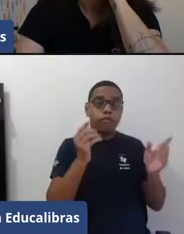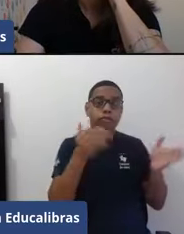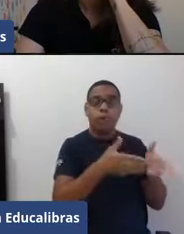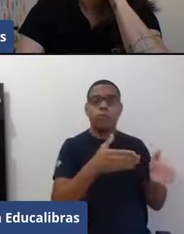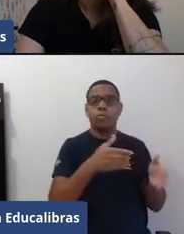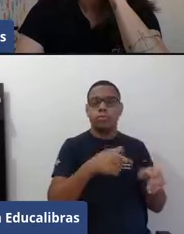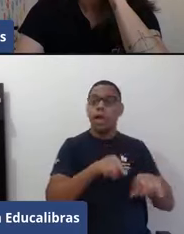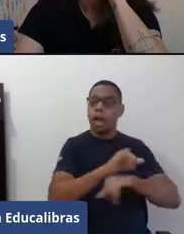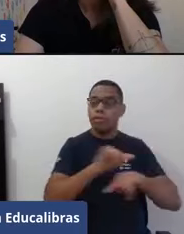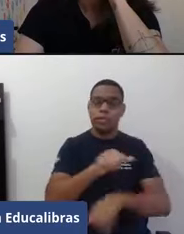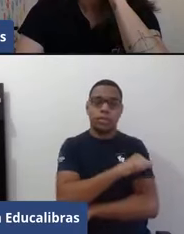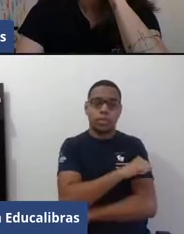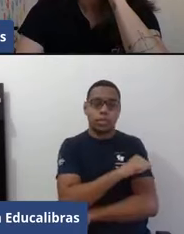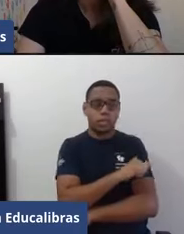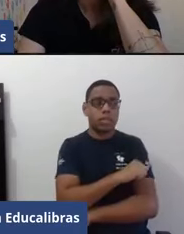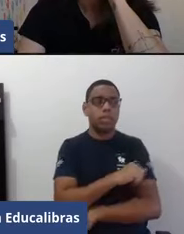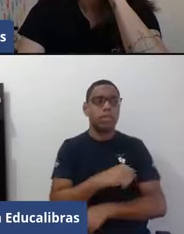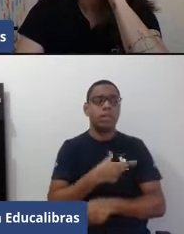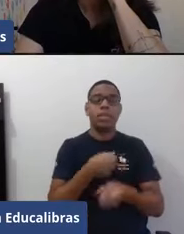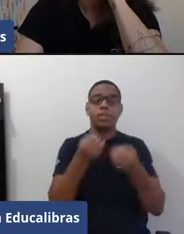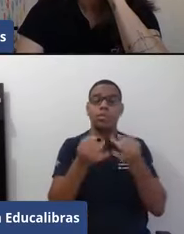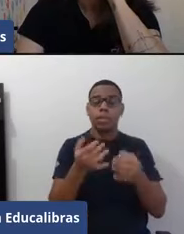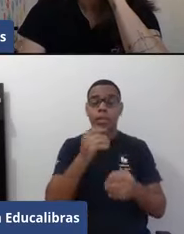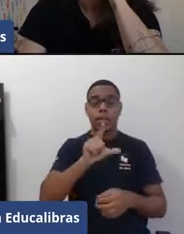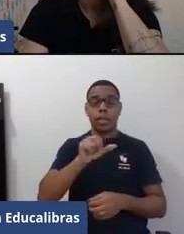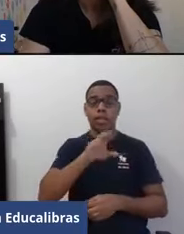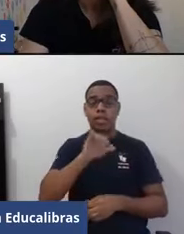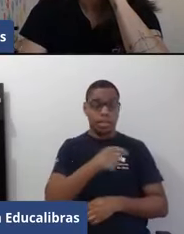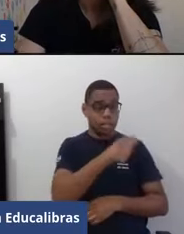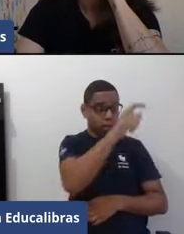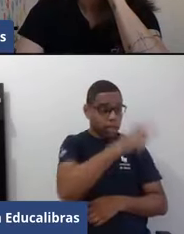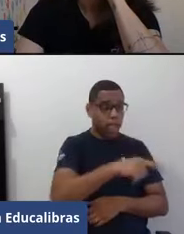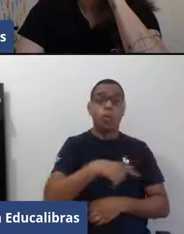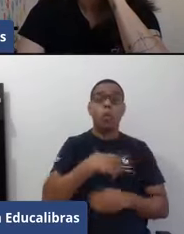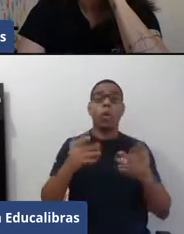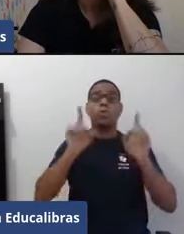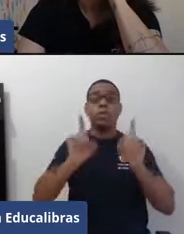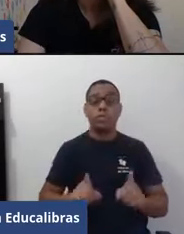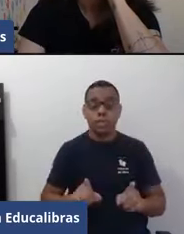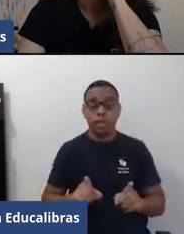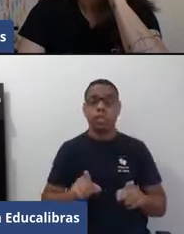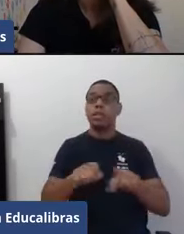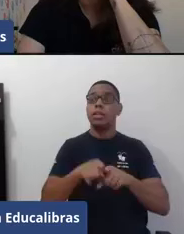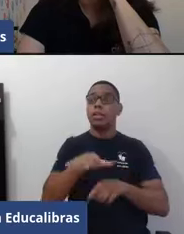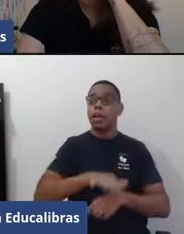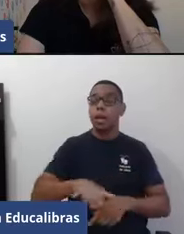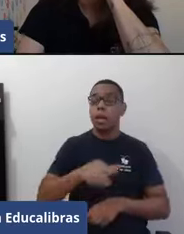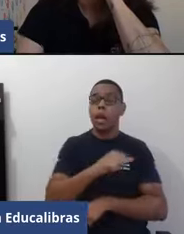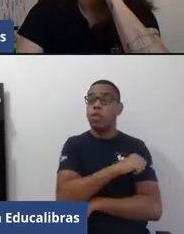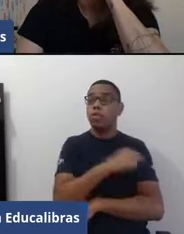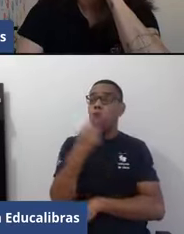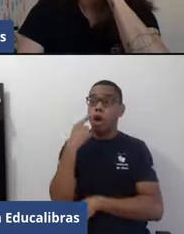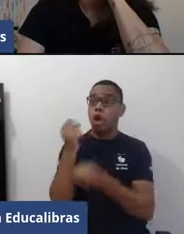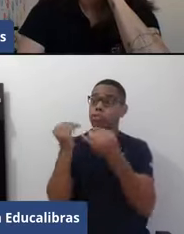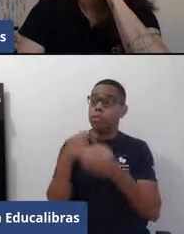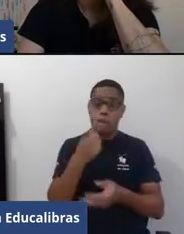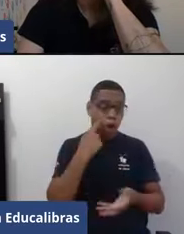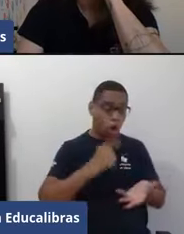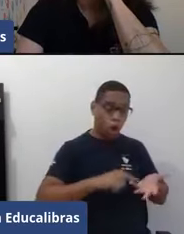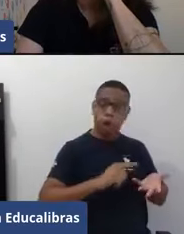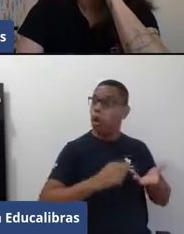os alunos, explicar qual é a deficiência da Larissa, na linguagem dos alunos, eles vão entender. Eu conheço belos